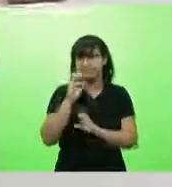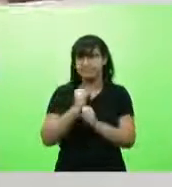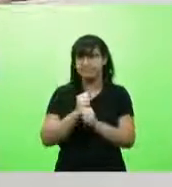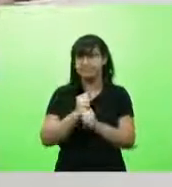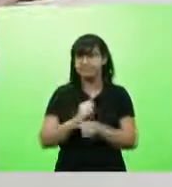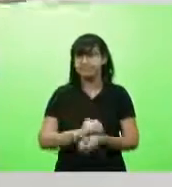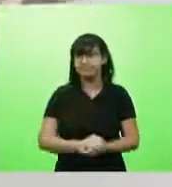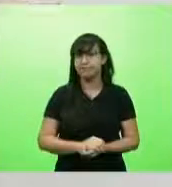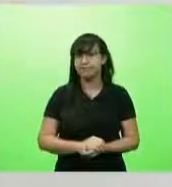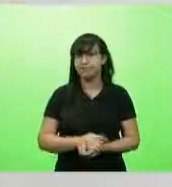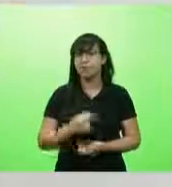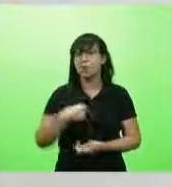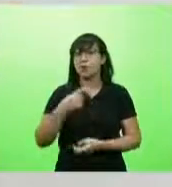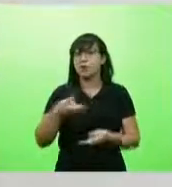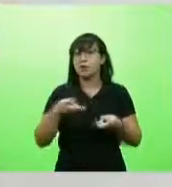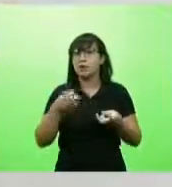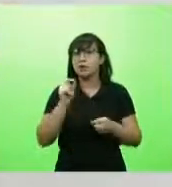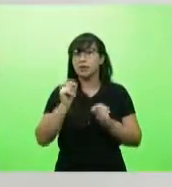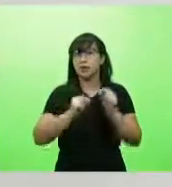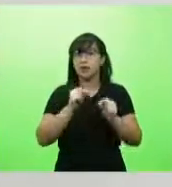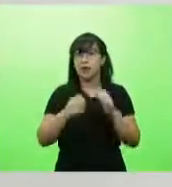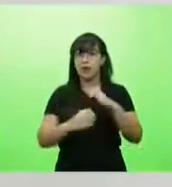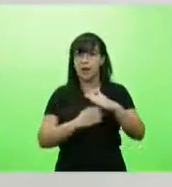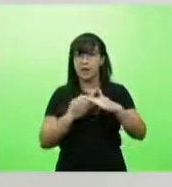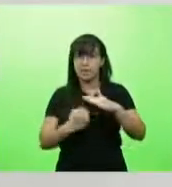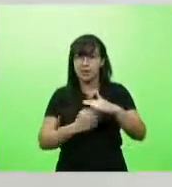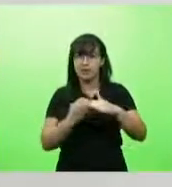estava vendo agora aqui,